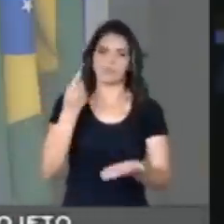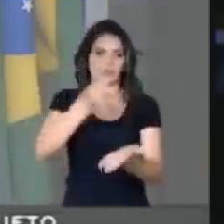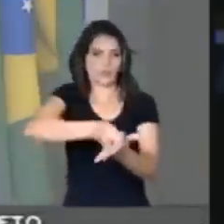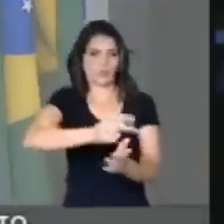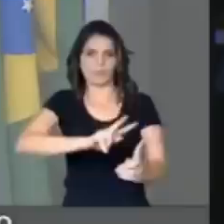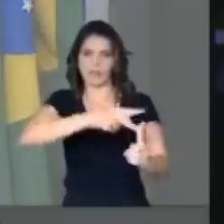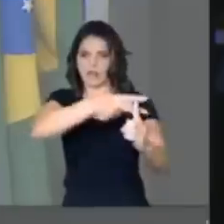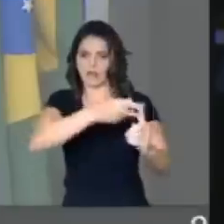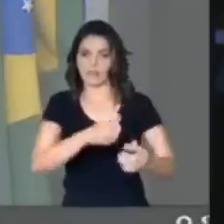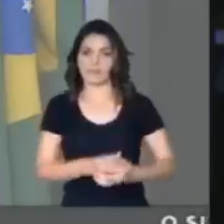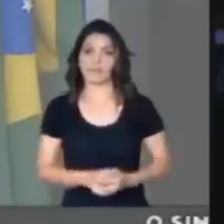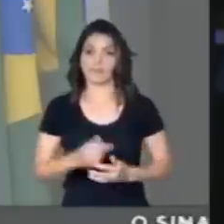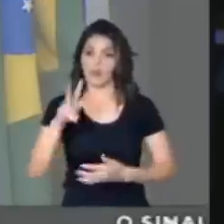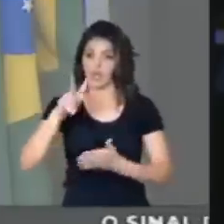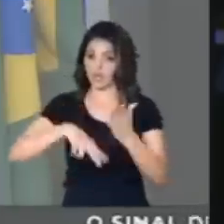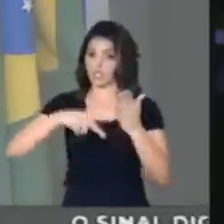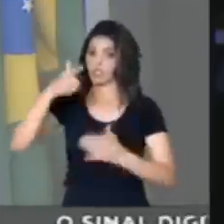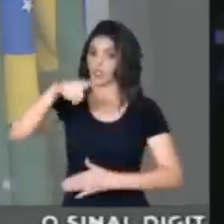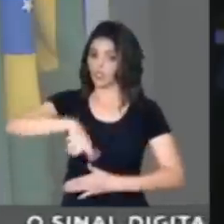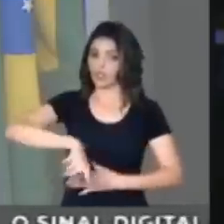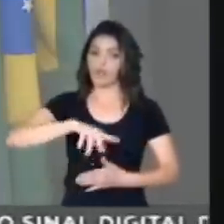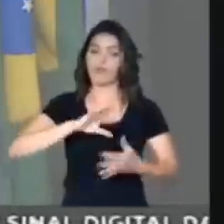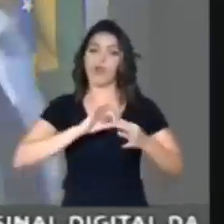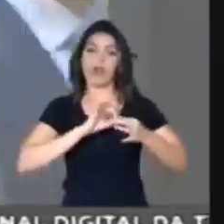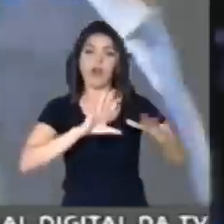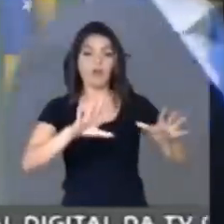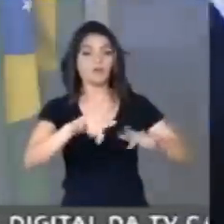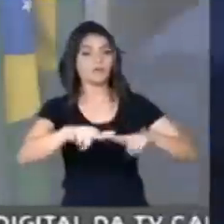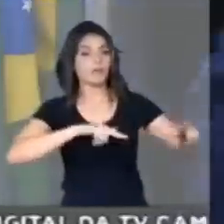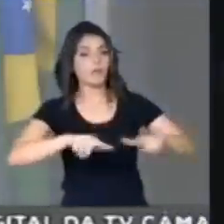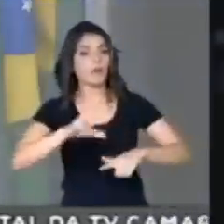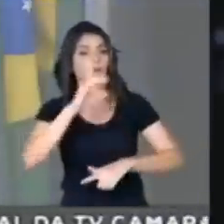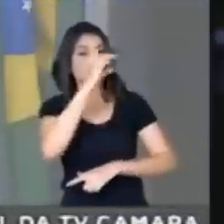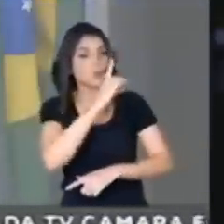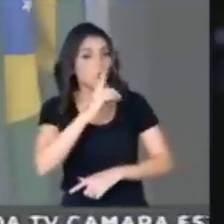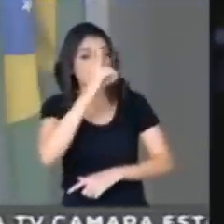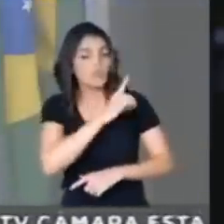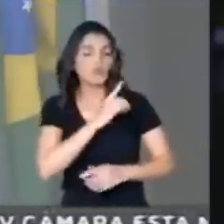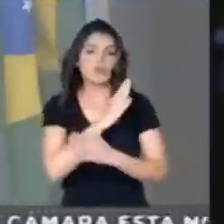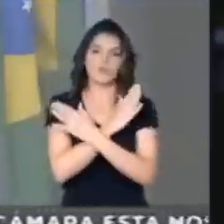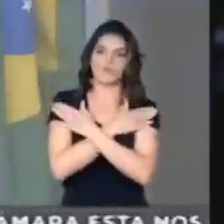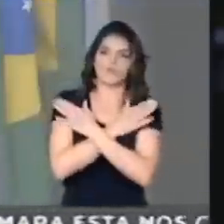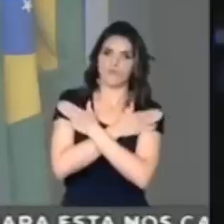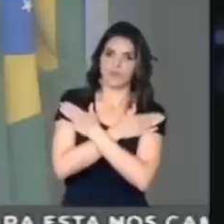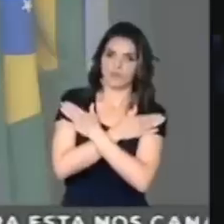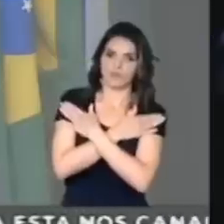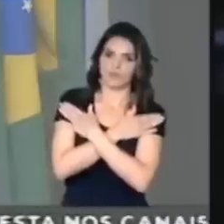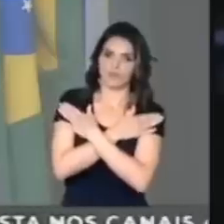autorizado o trabalho aos domingos e feriados. E eu tenho aqui